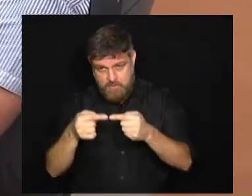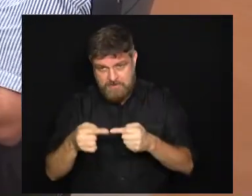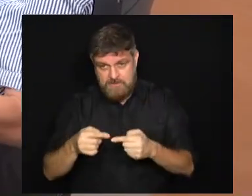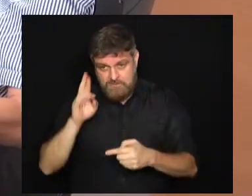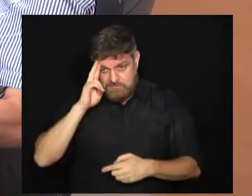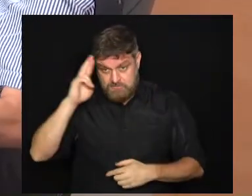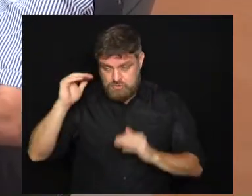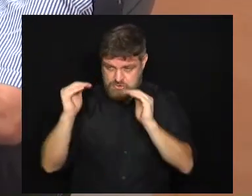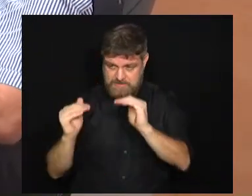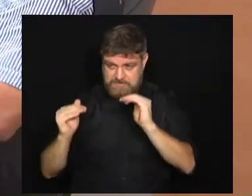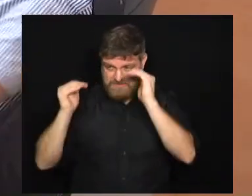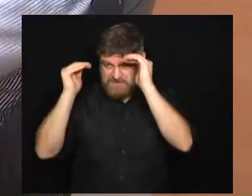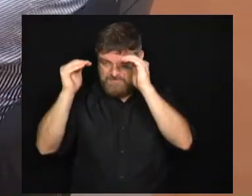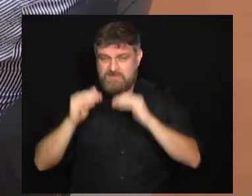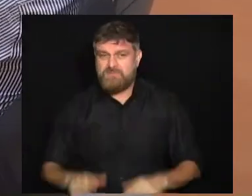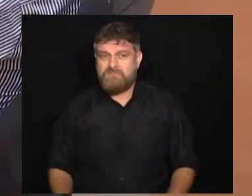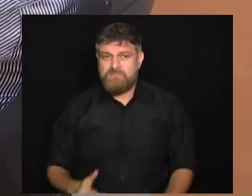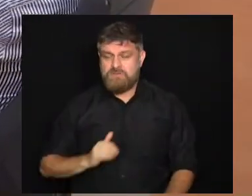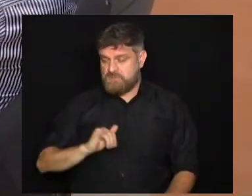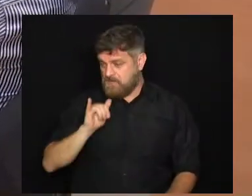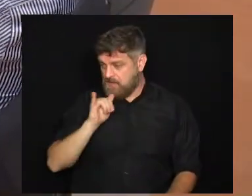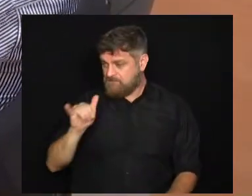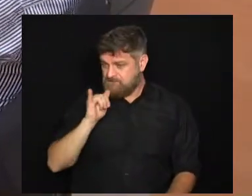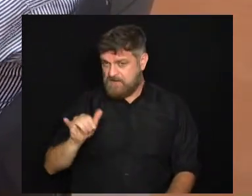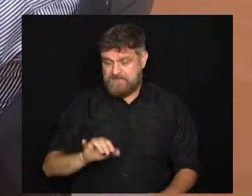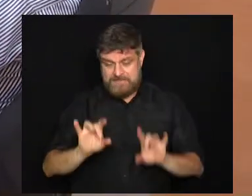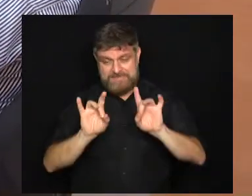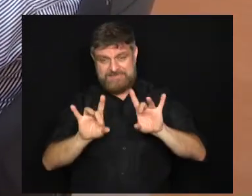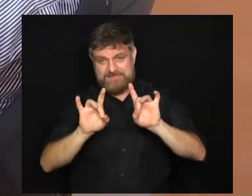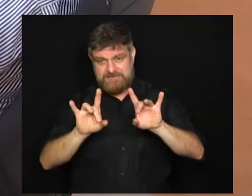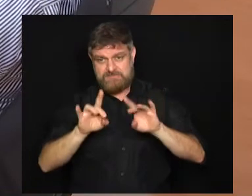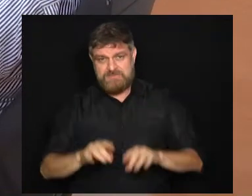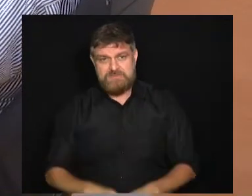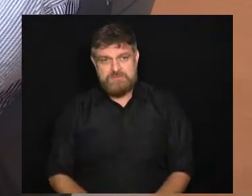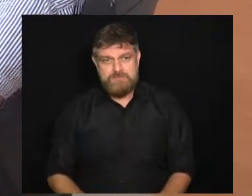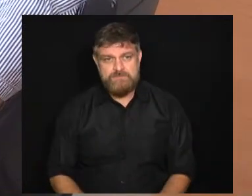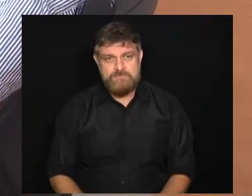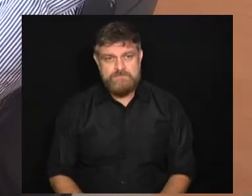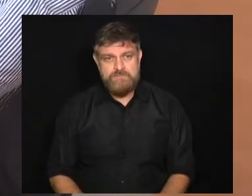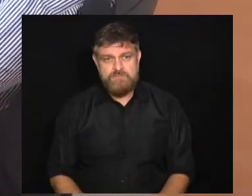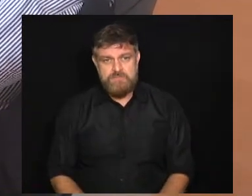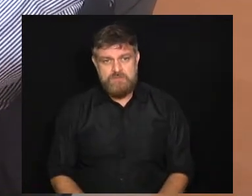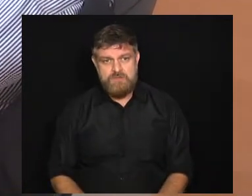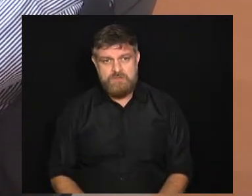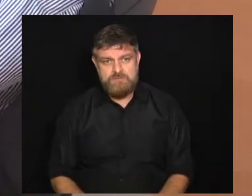acima, e é como eu havia dito, falando no caso especial, não aqui em defesa, mas